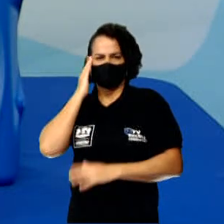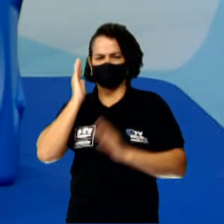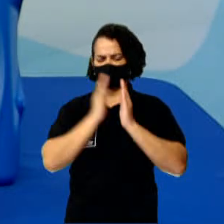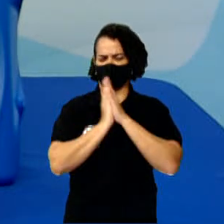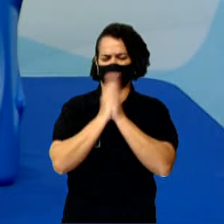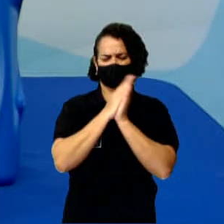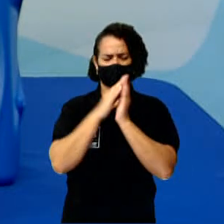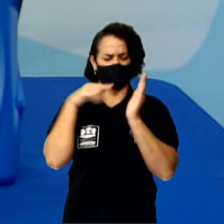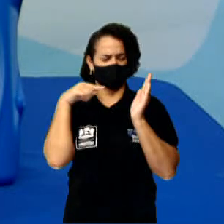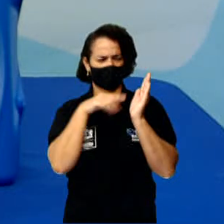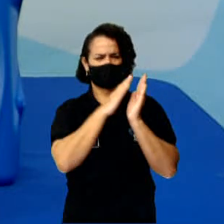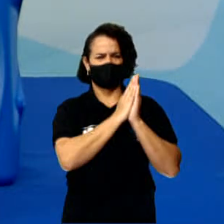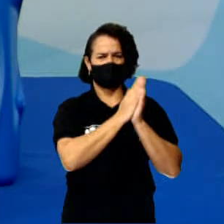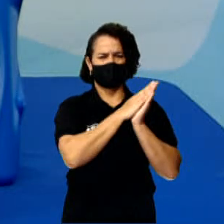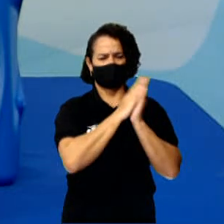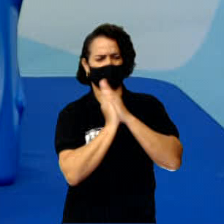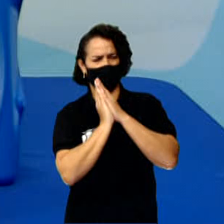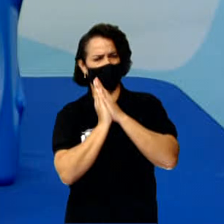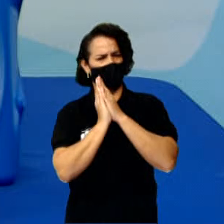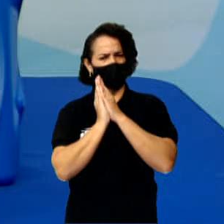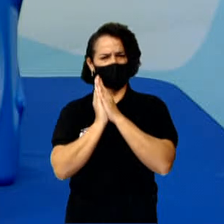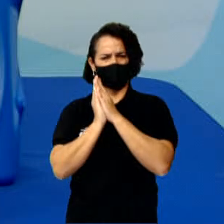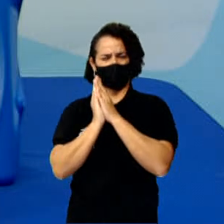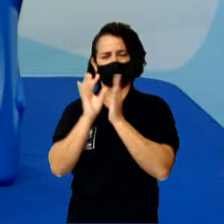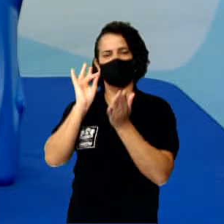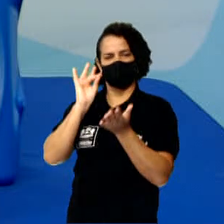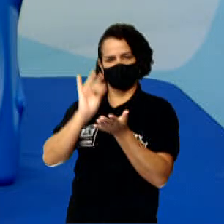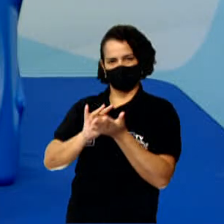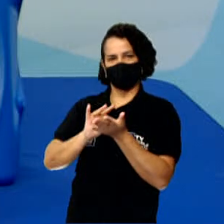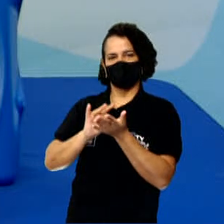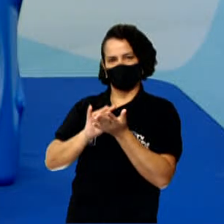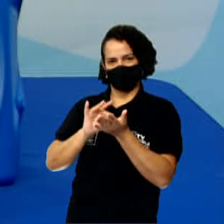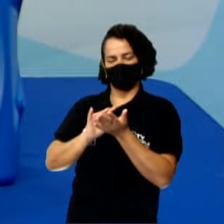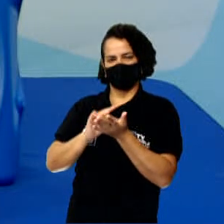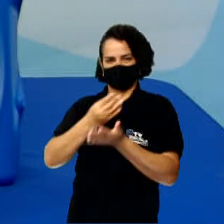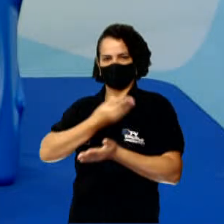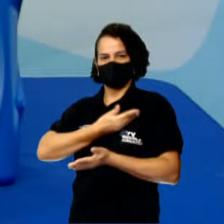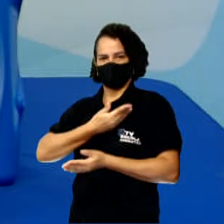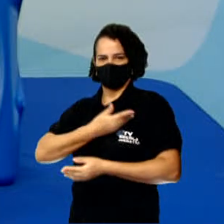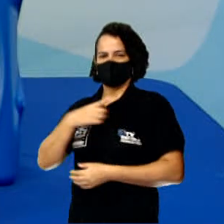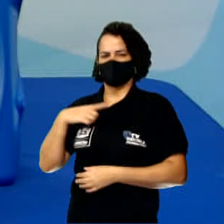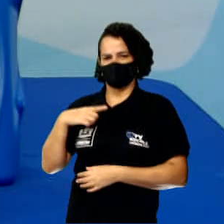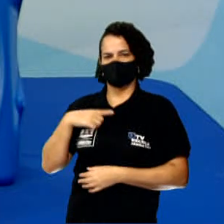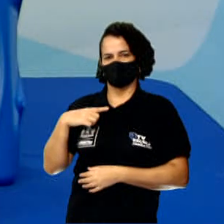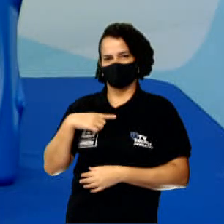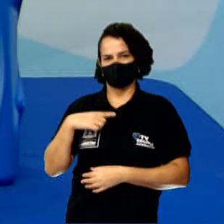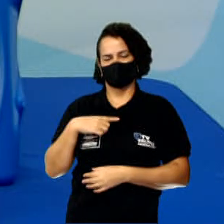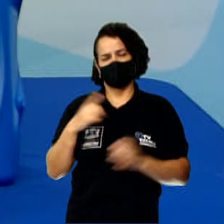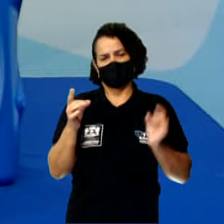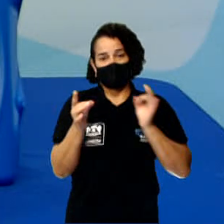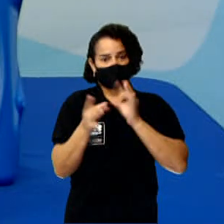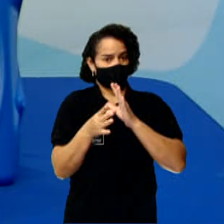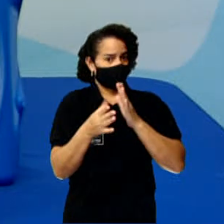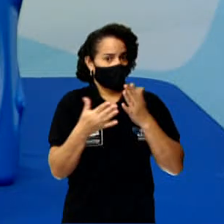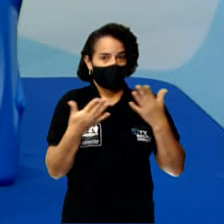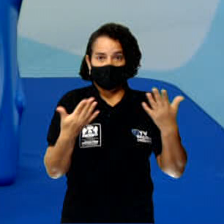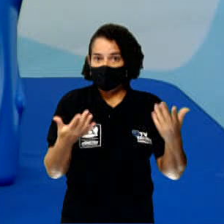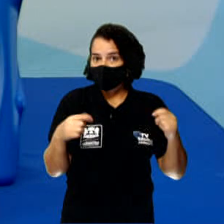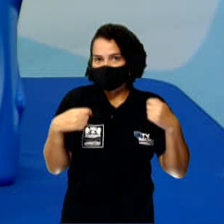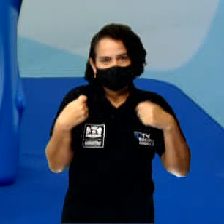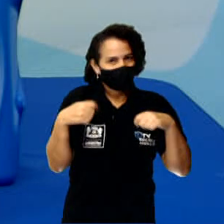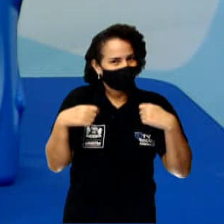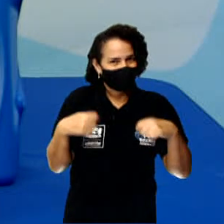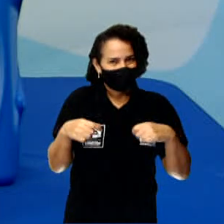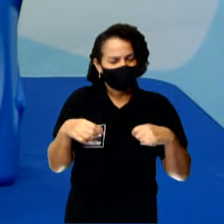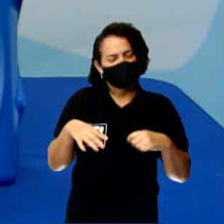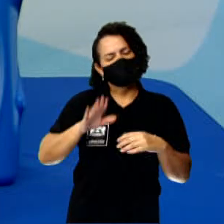que quebrada ali estava, a verdadeira amizade que existia entre elas quase, quase se acabava. Passado aquele